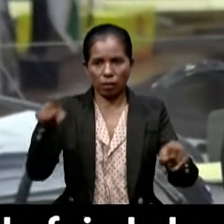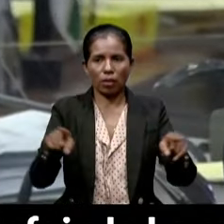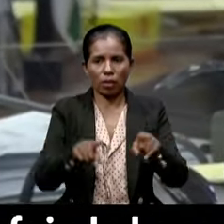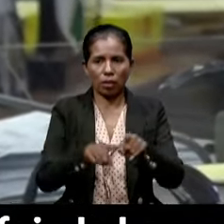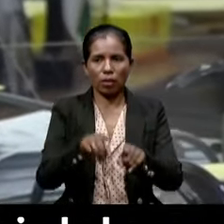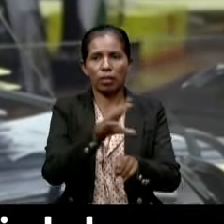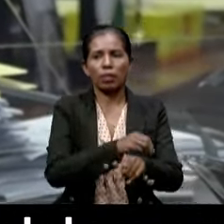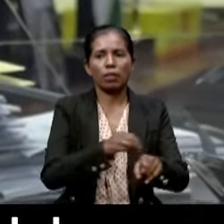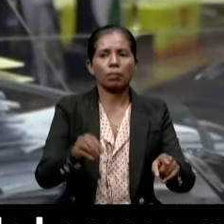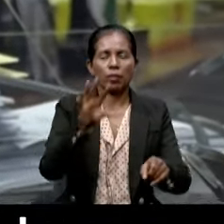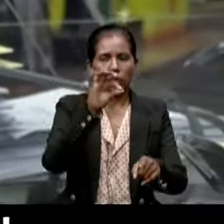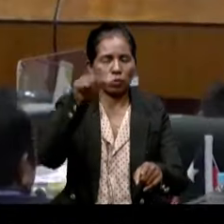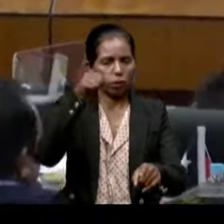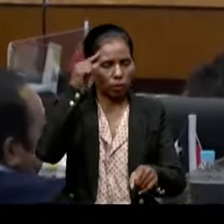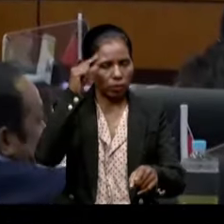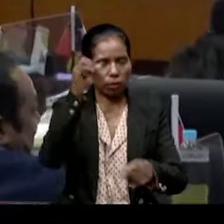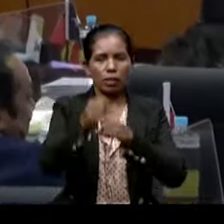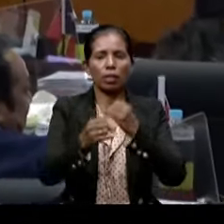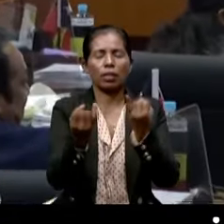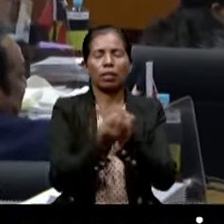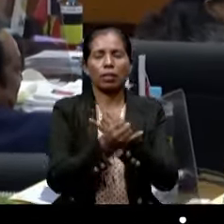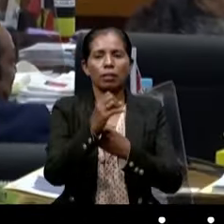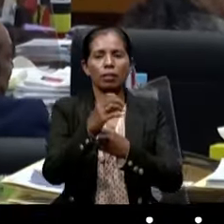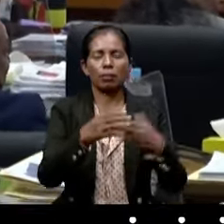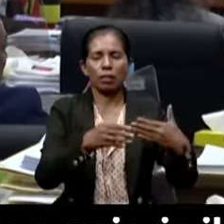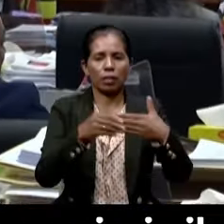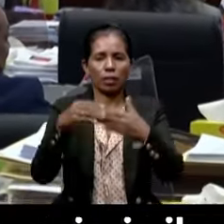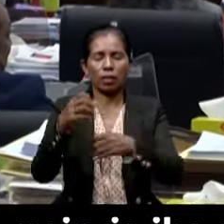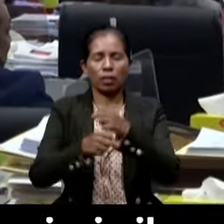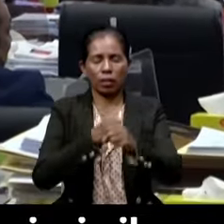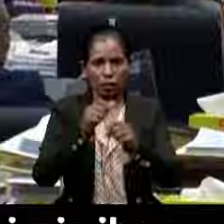konsekuensia ida ba nono governo iha ukun tinang ida ne. Luciano Amaral, Agustino da Costa, ZMN.